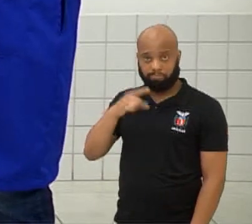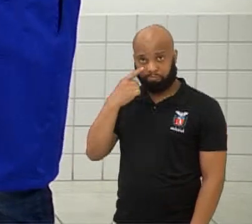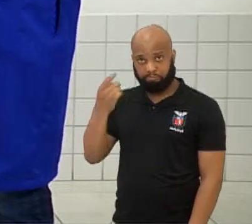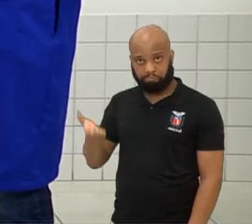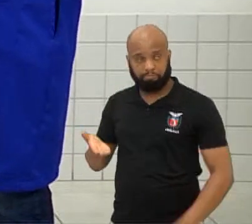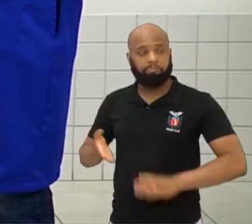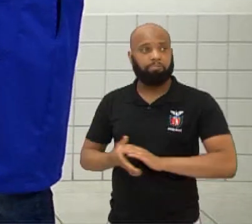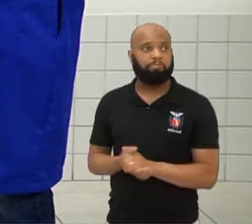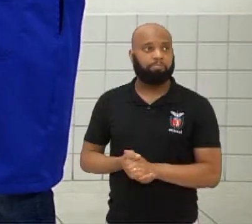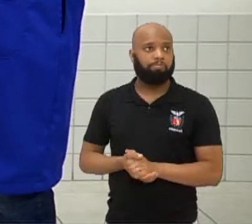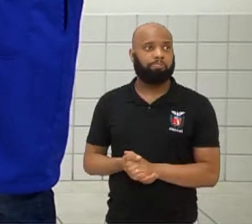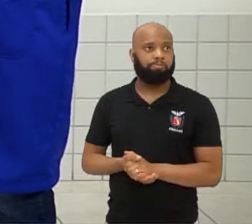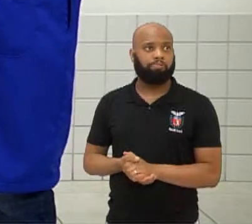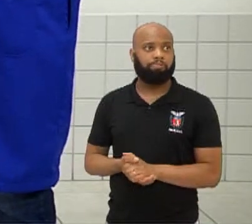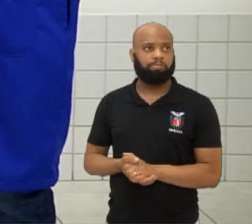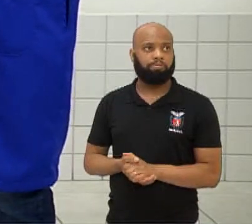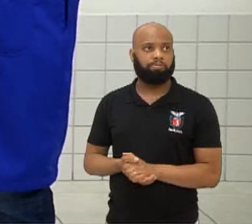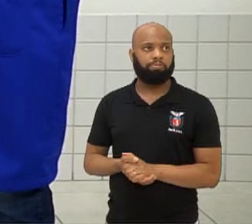ver.